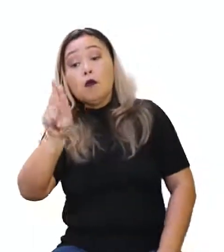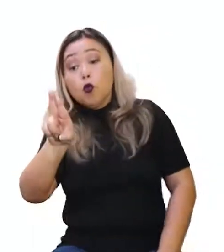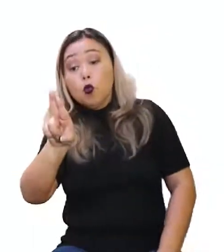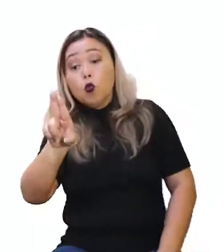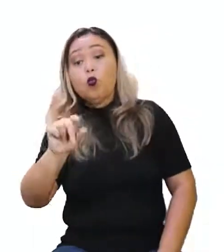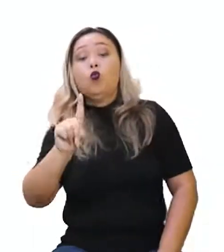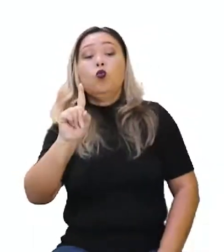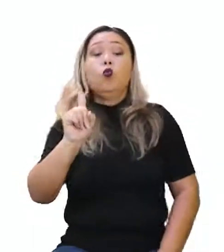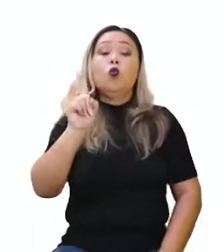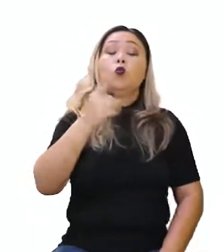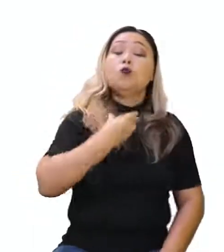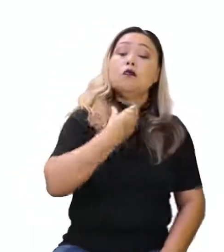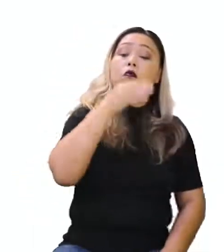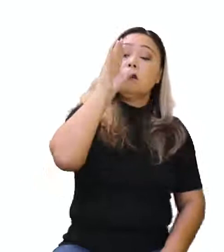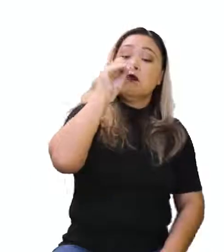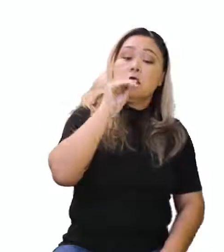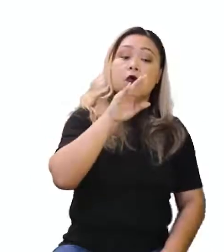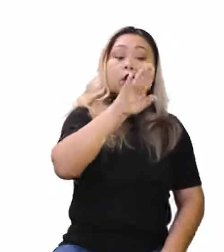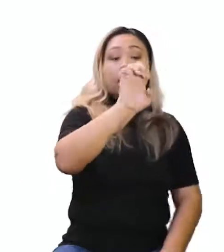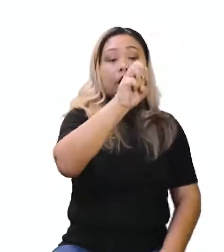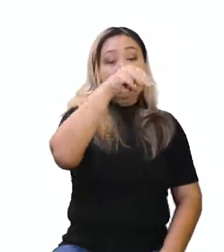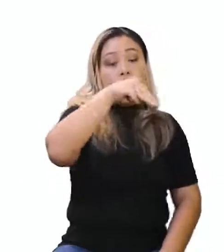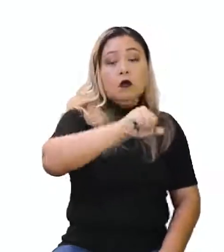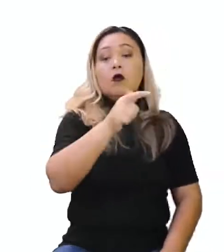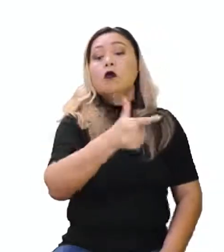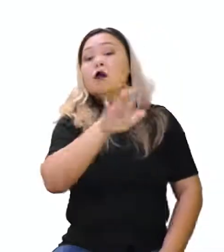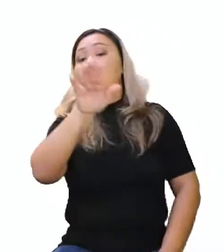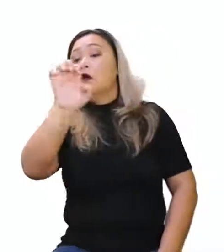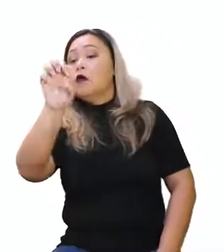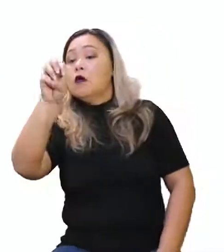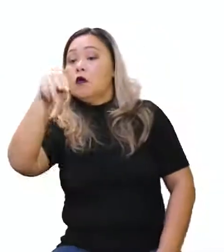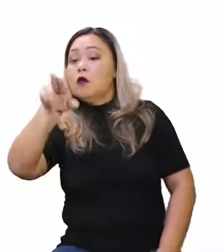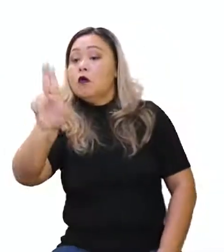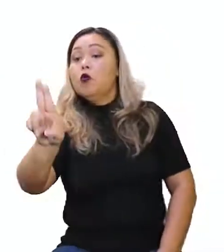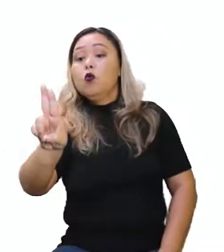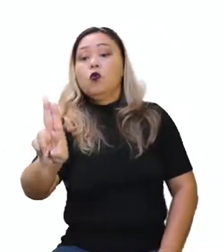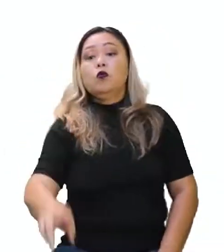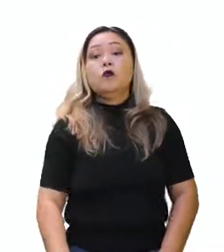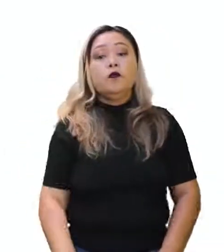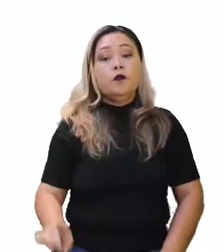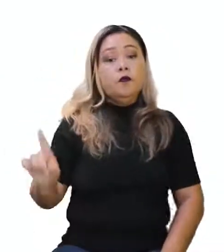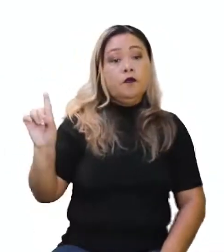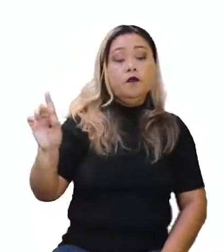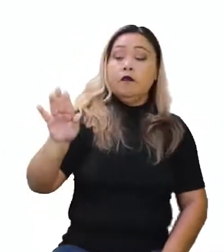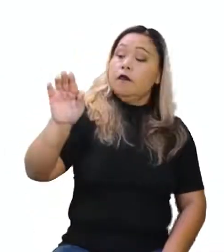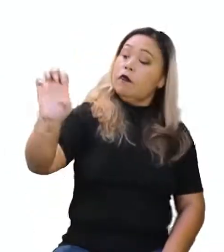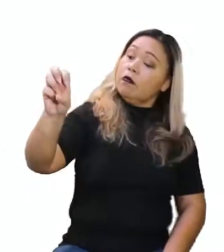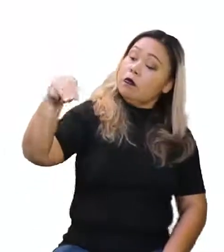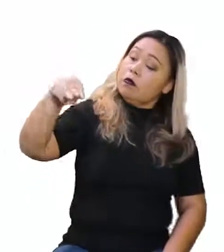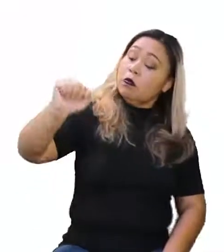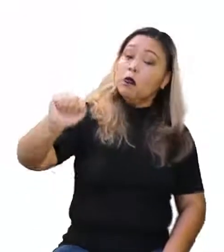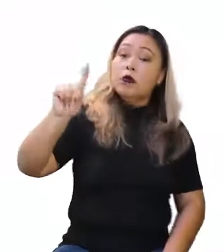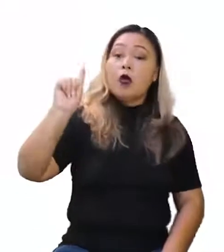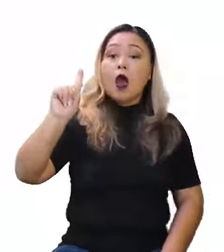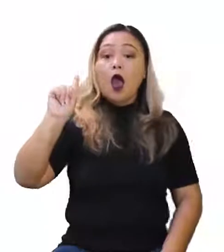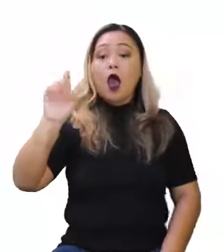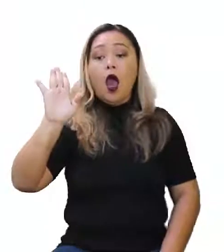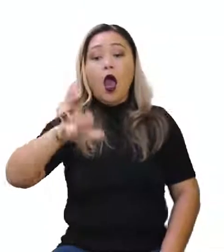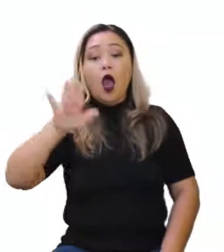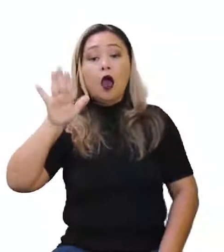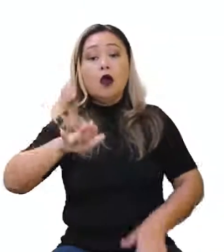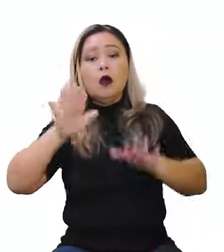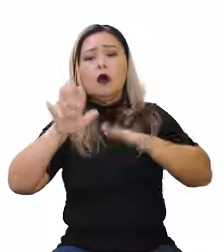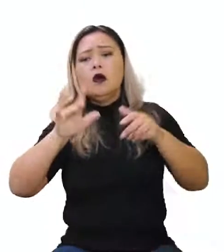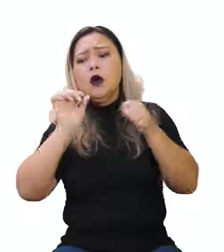Uma coisa é avestruz, outra coisa é a ema, outra coisa é o emu. Ema, que muitas vezes as pessoas estão